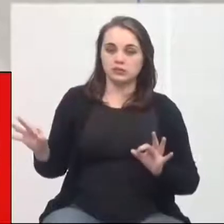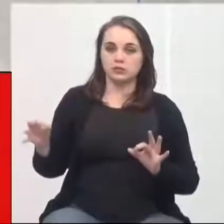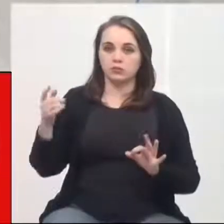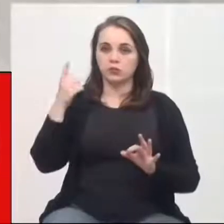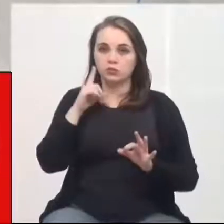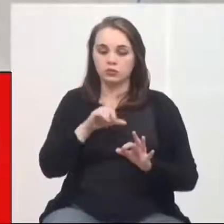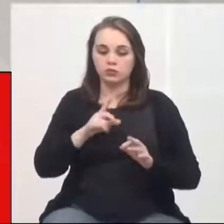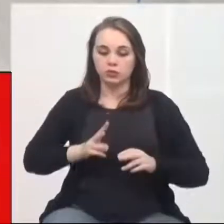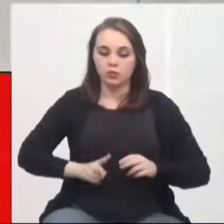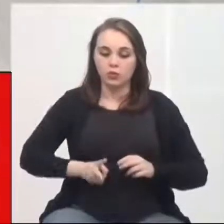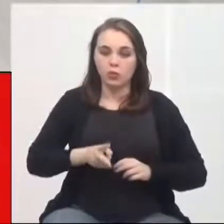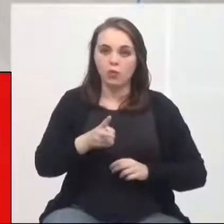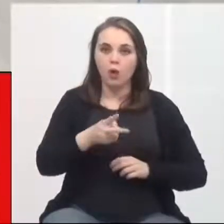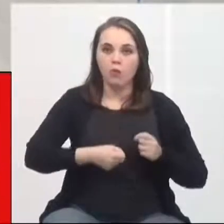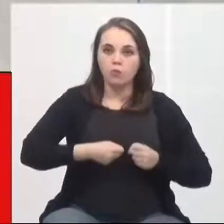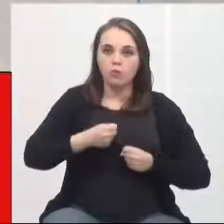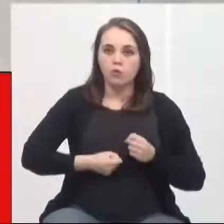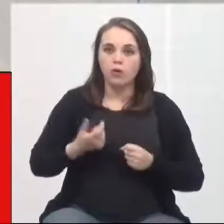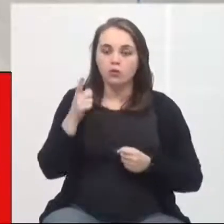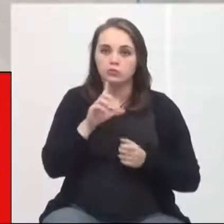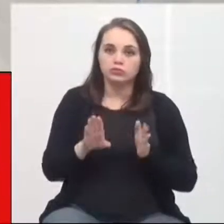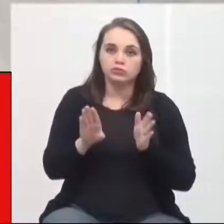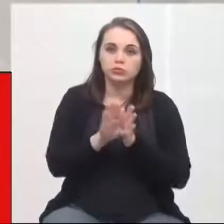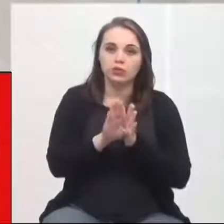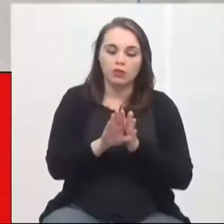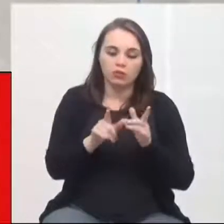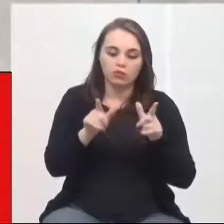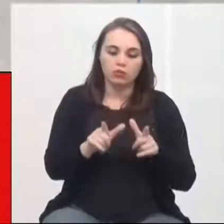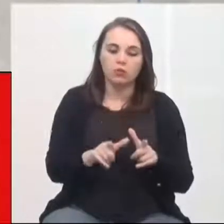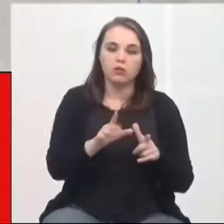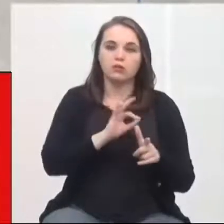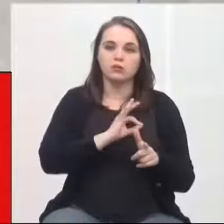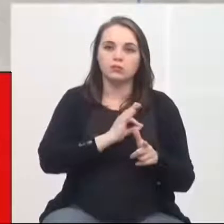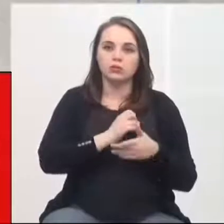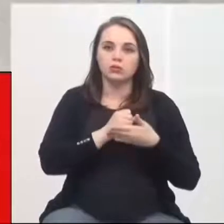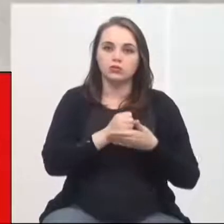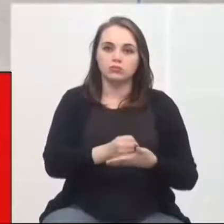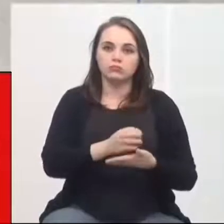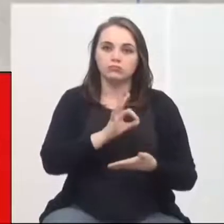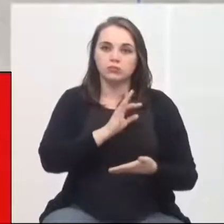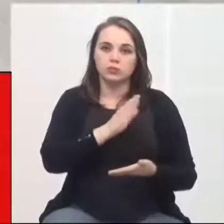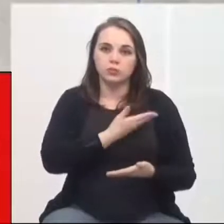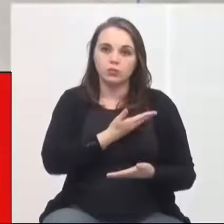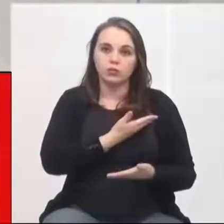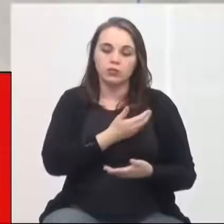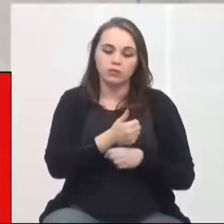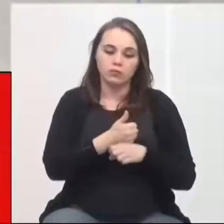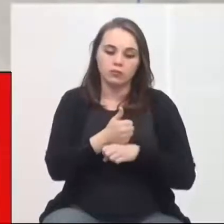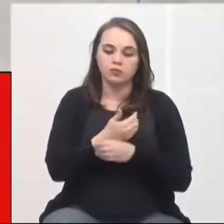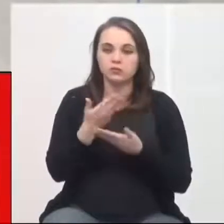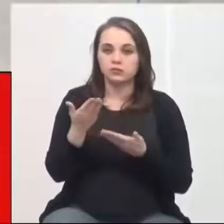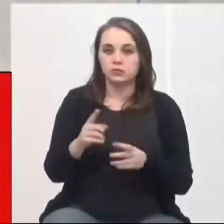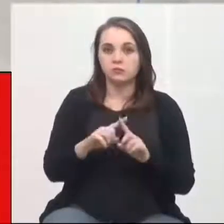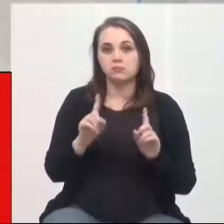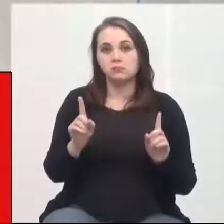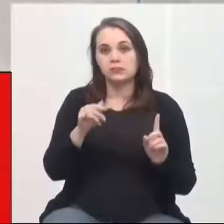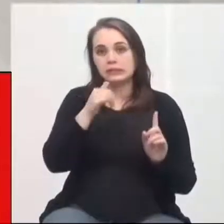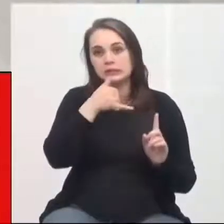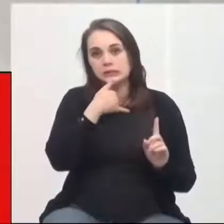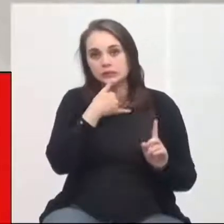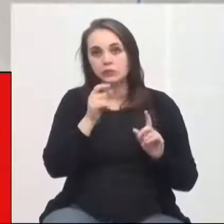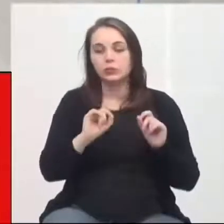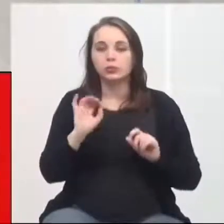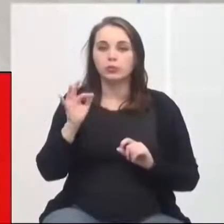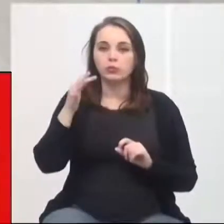em progressão pudesse enxergar a sede do batalhão, buscando salvar a vida dos seus colegas de profissão. Contudo, no infortúnio